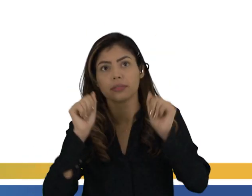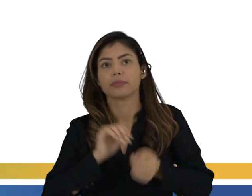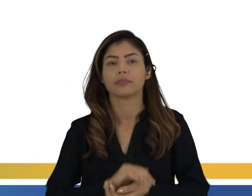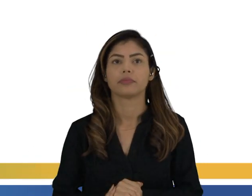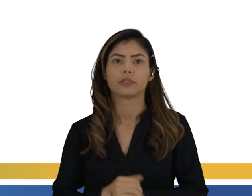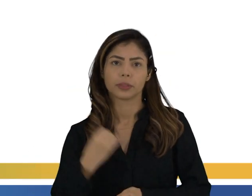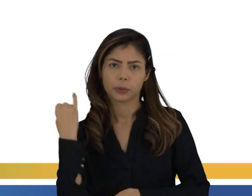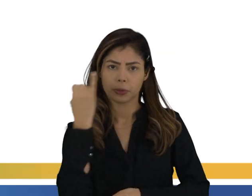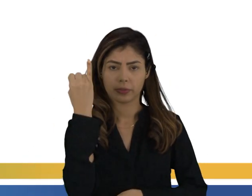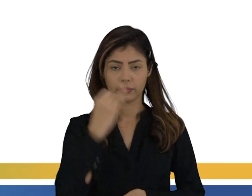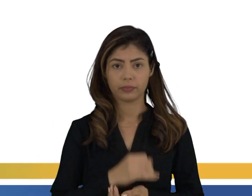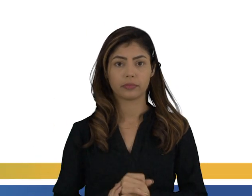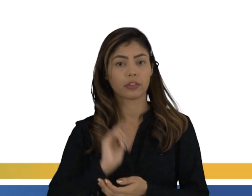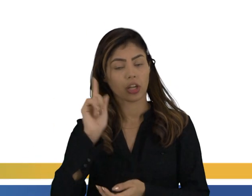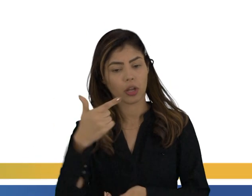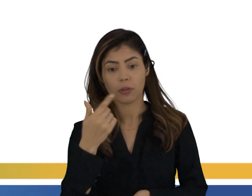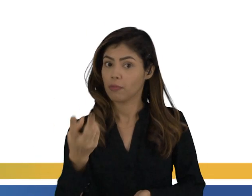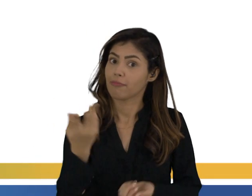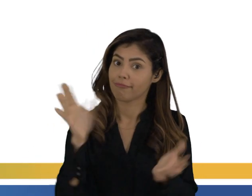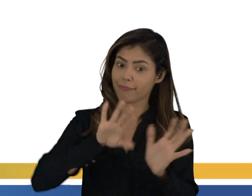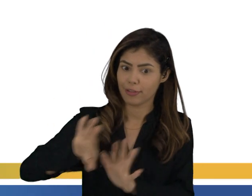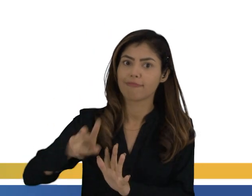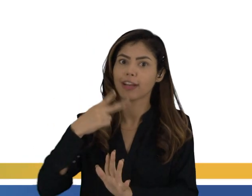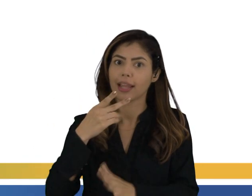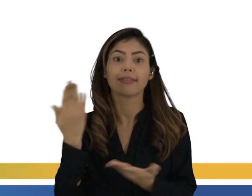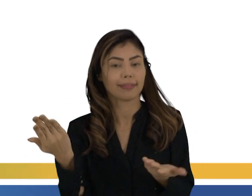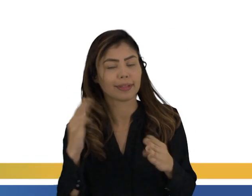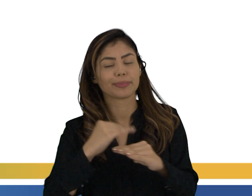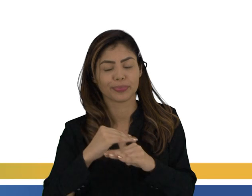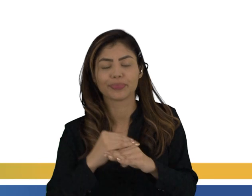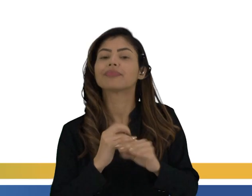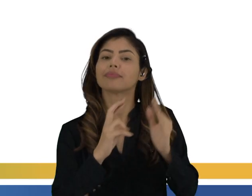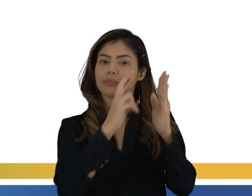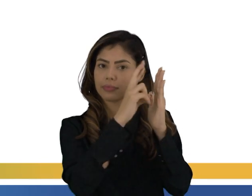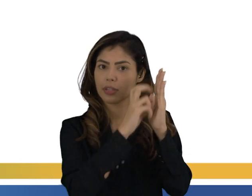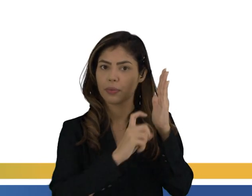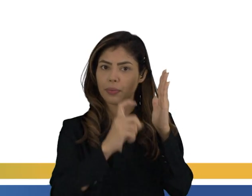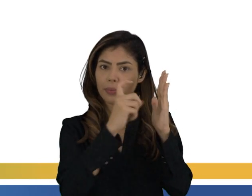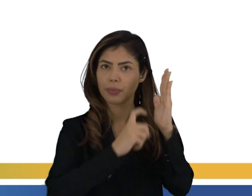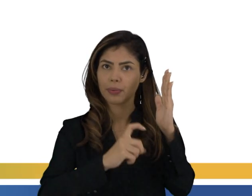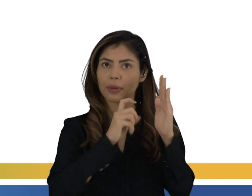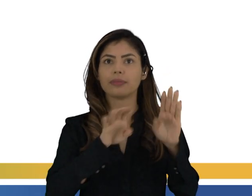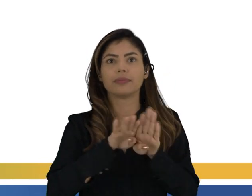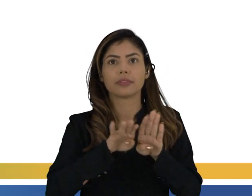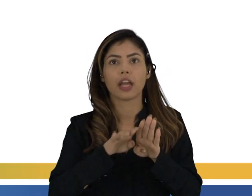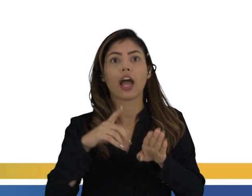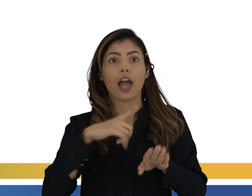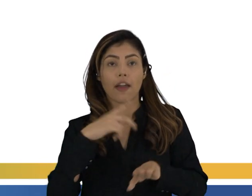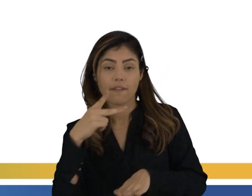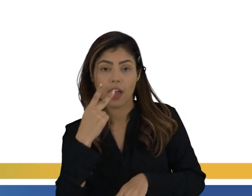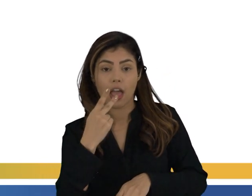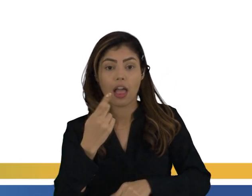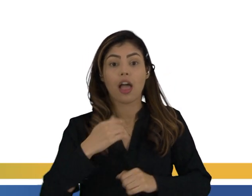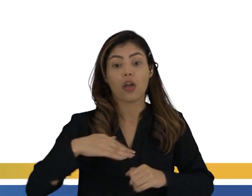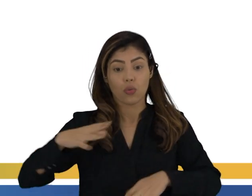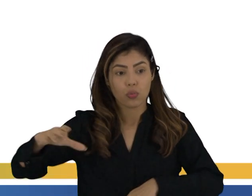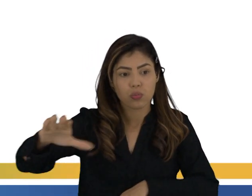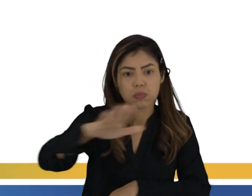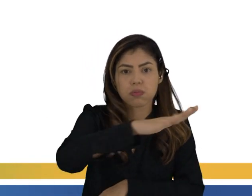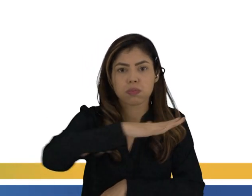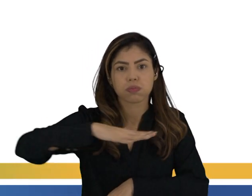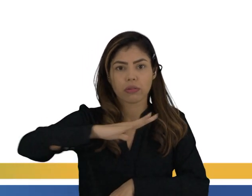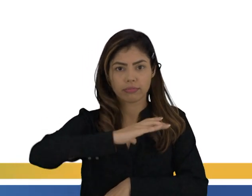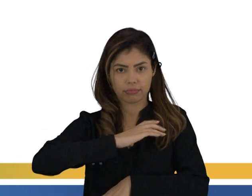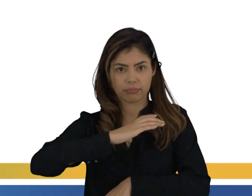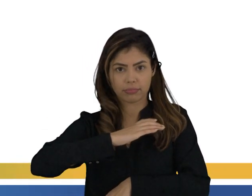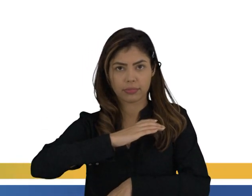bem importante. E não podemos deixar de falar do grafite, né? Que interfere nos espaços urbanos. O